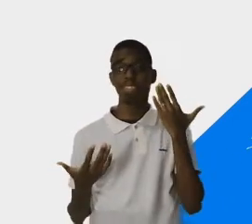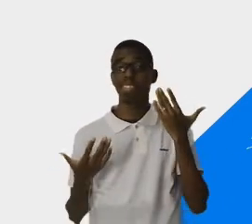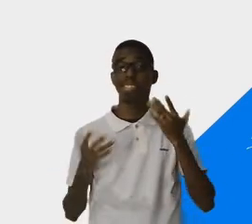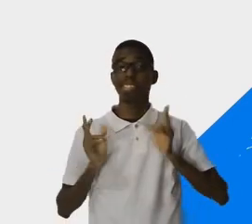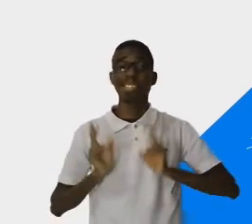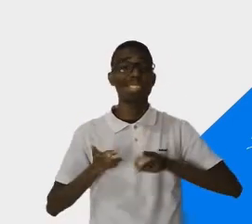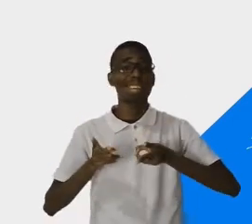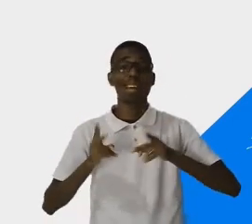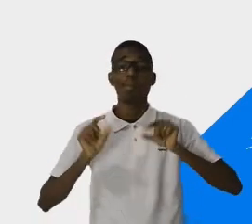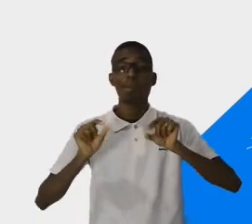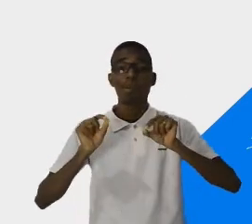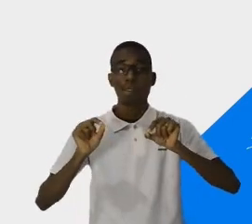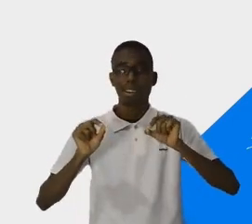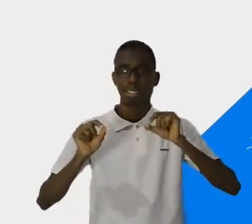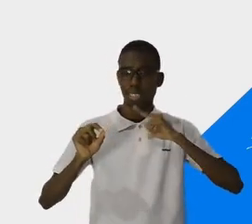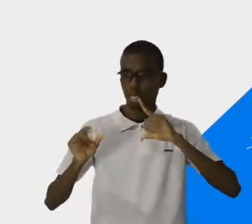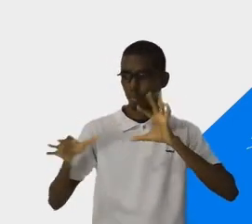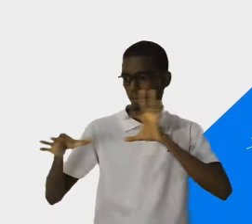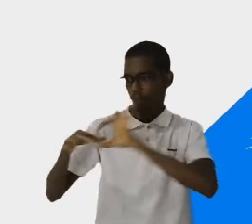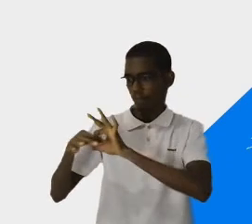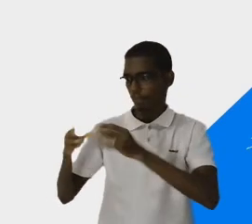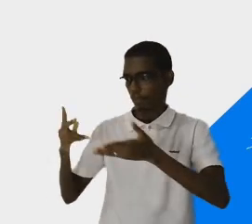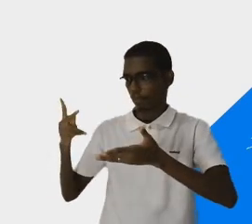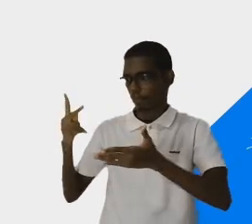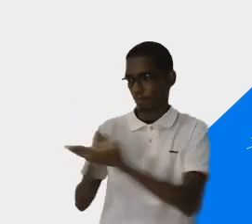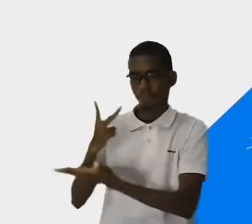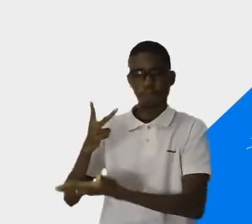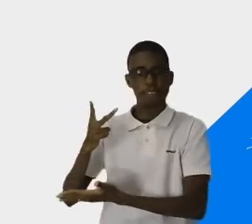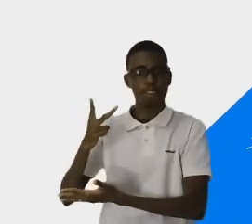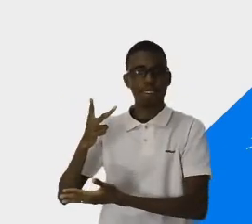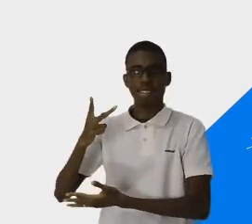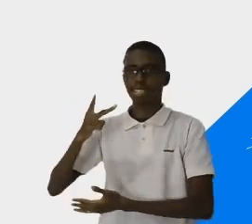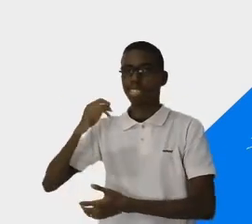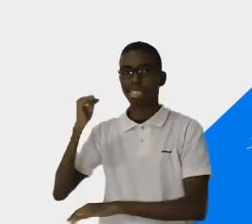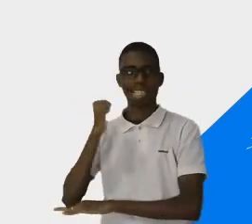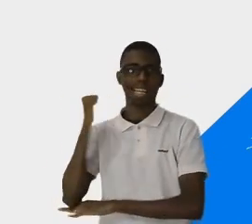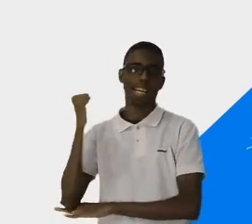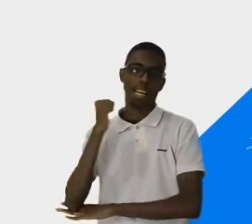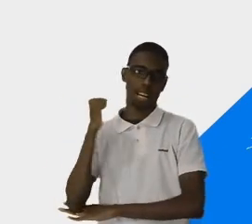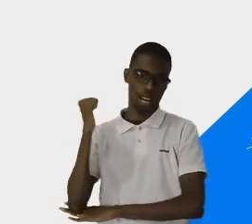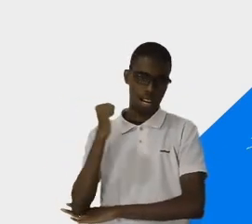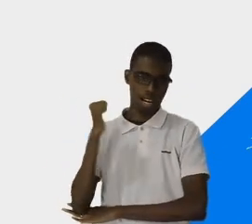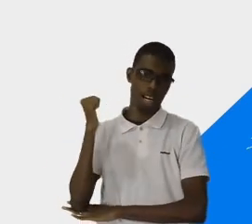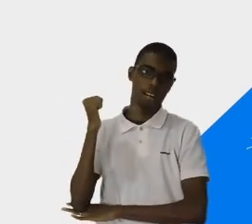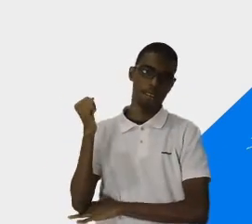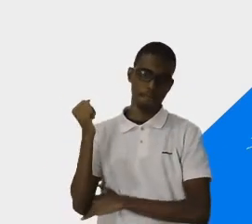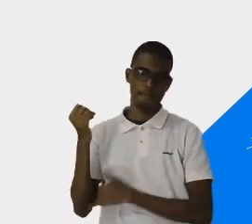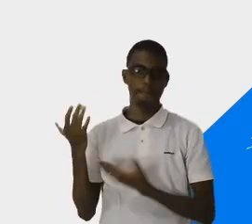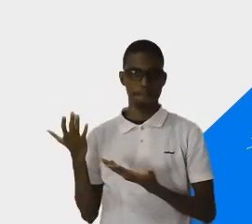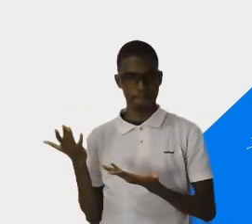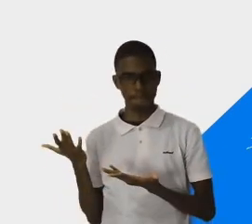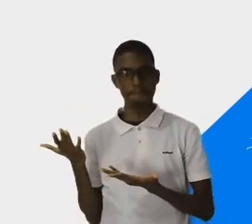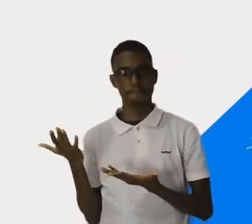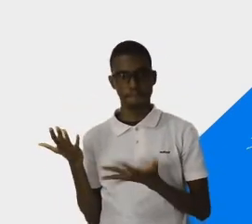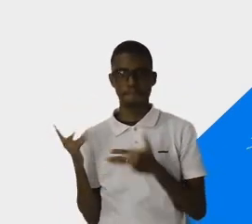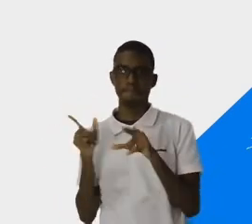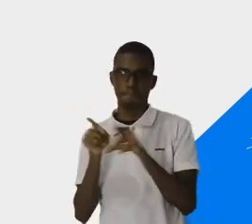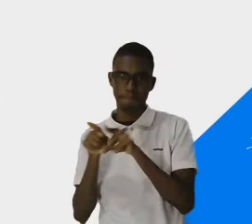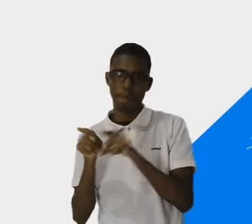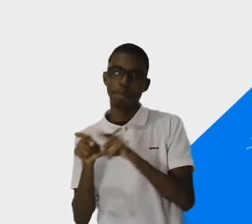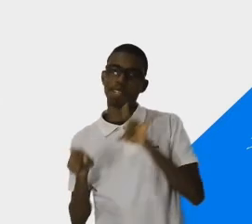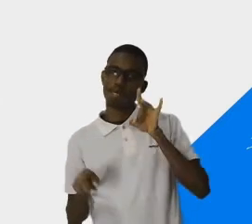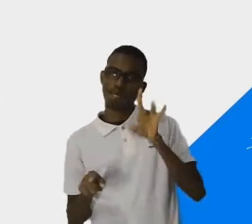condições graves, e não unicamente como é a questão da psicologia escolar e